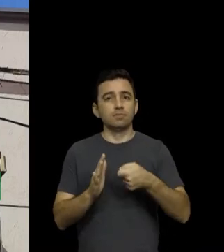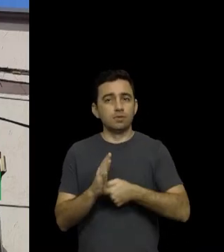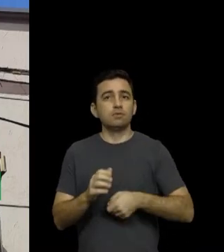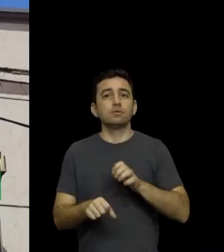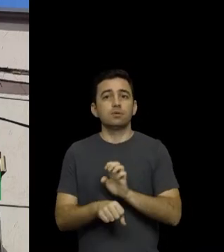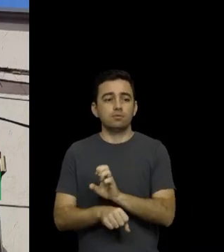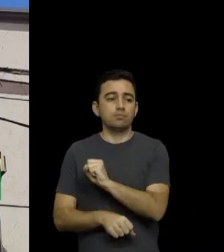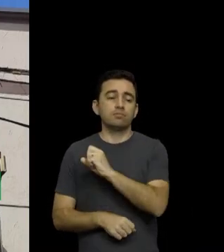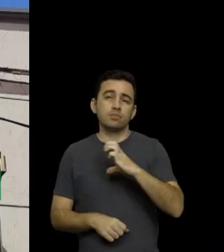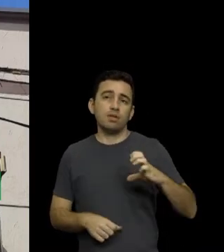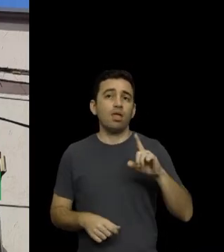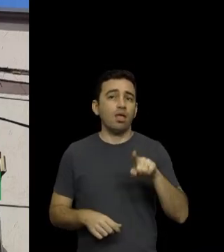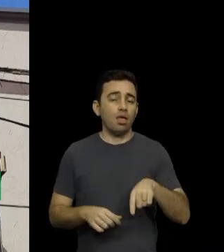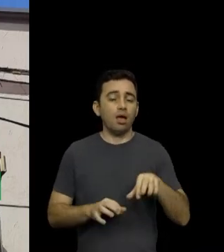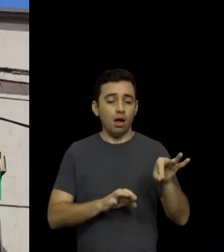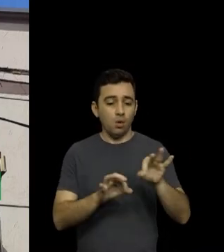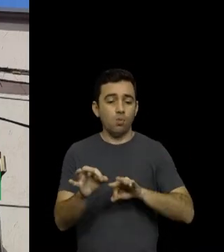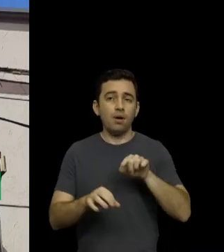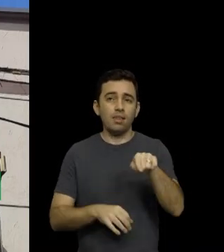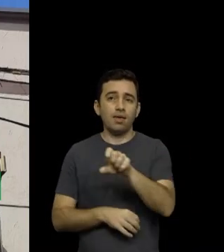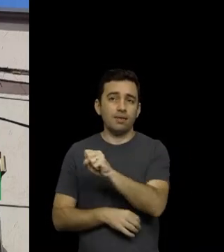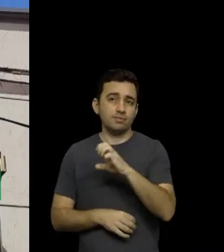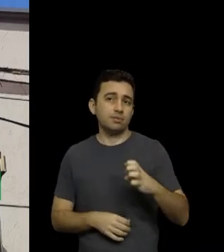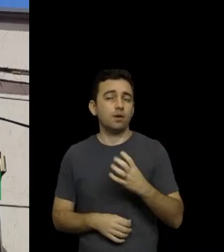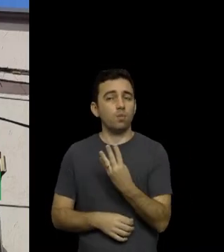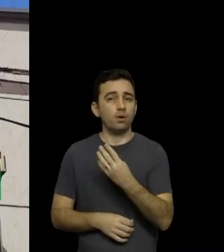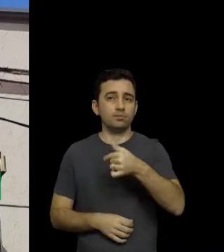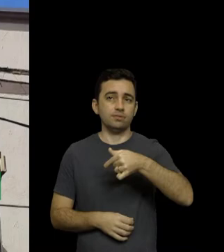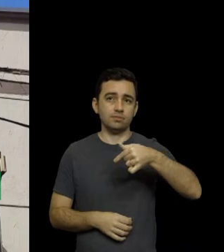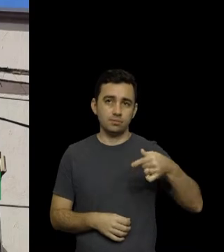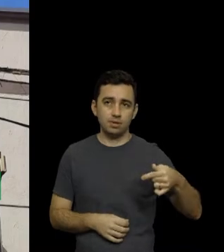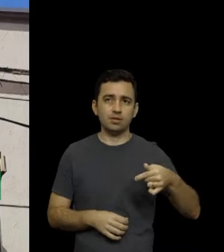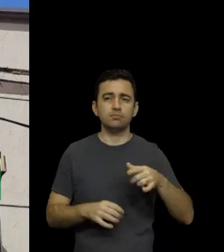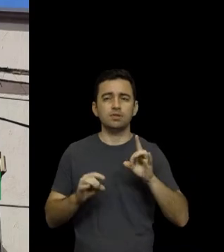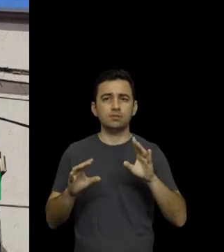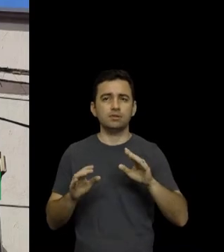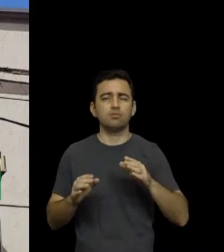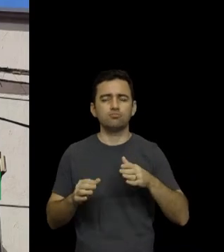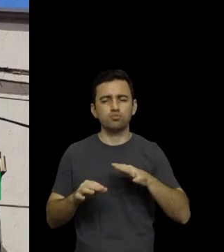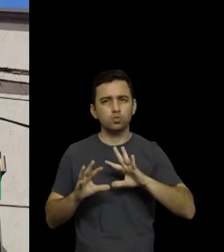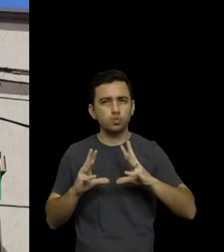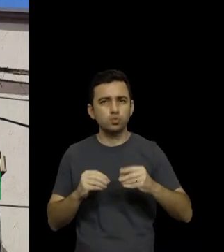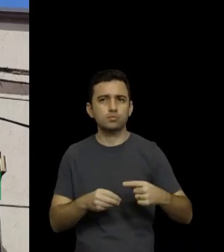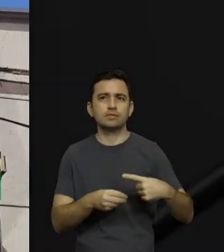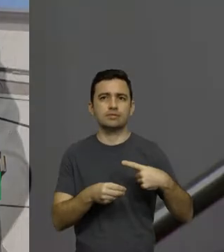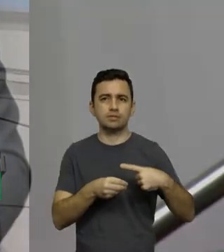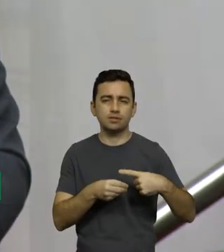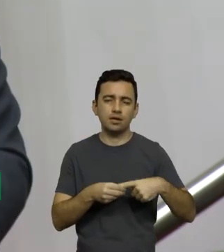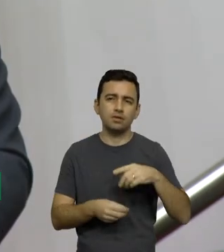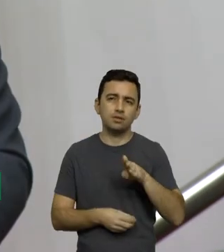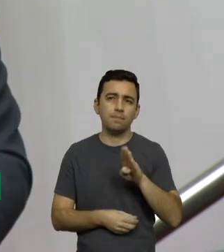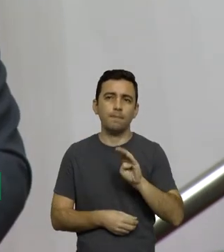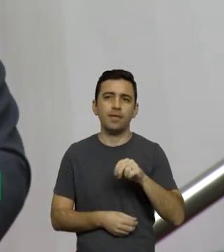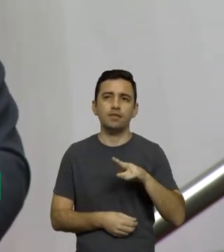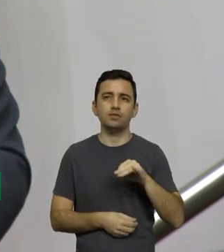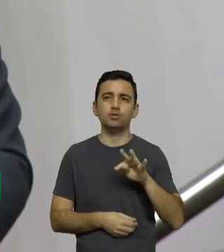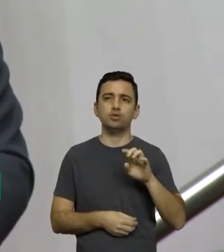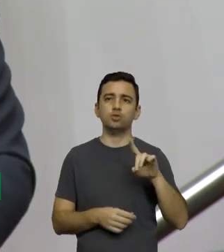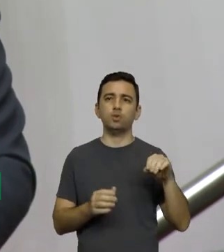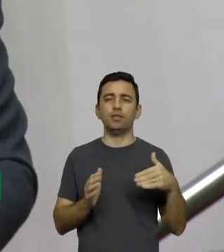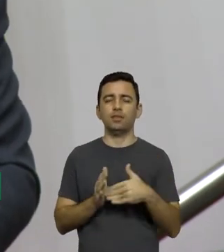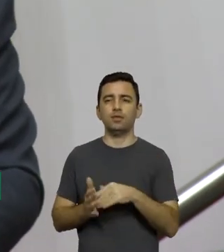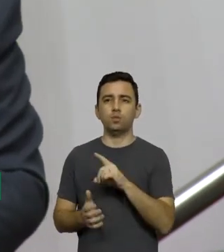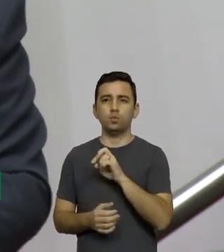a revitalização da SC-477, em especial em todo o trecho que compreende os municípios de Benedito Novo e Doutor